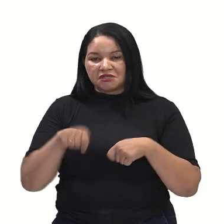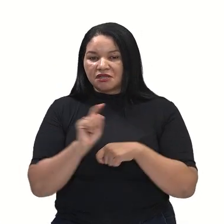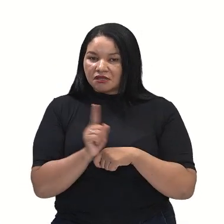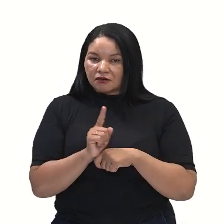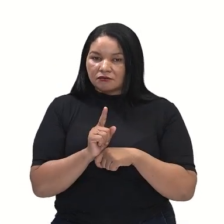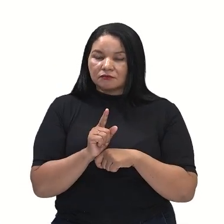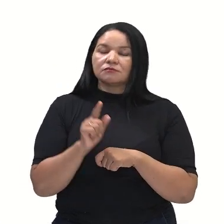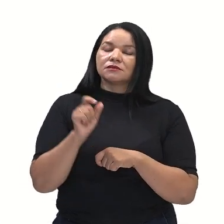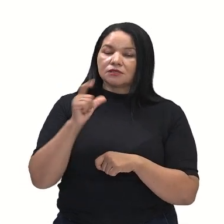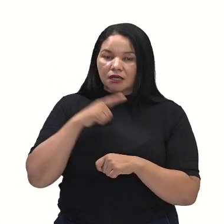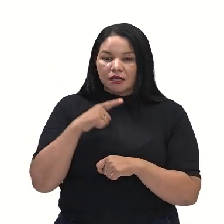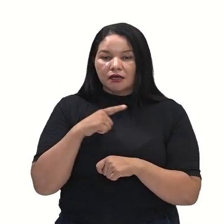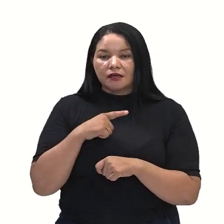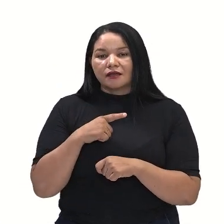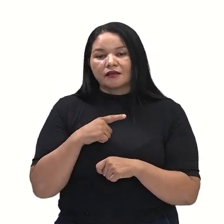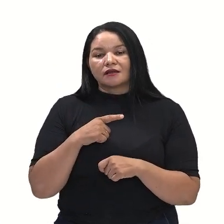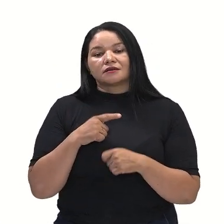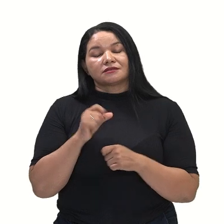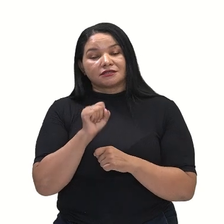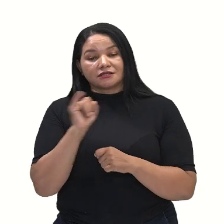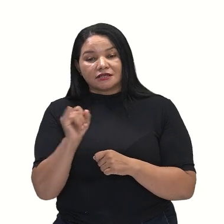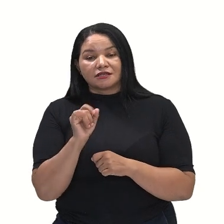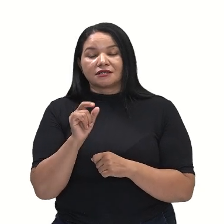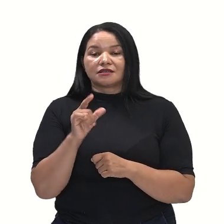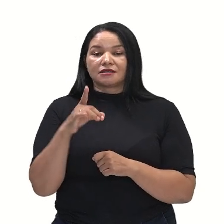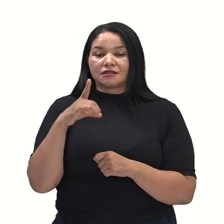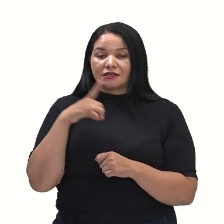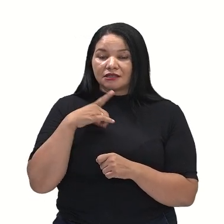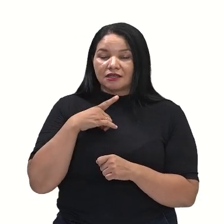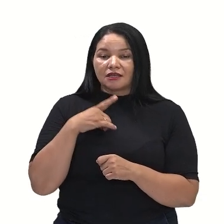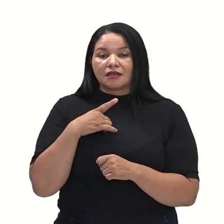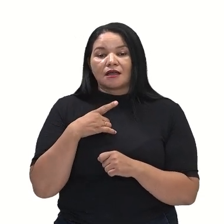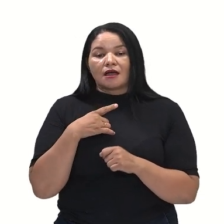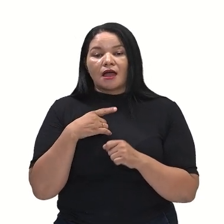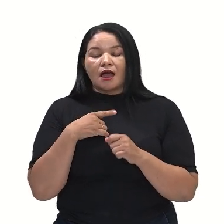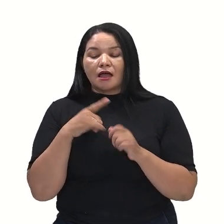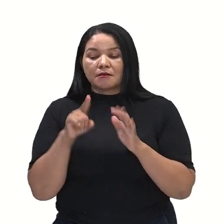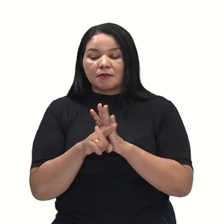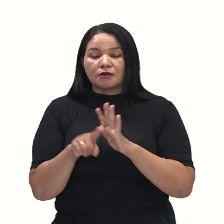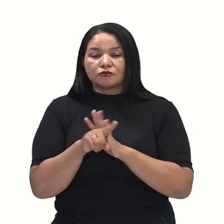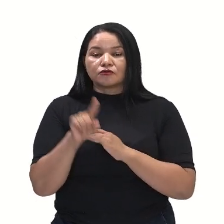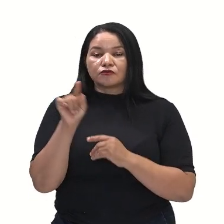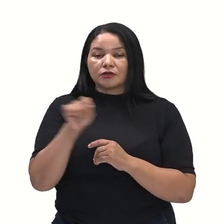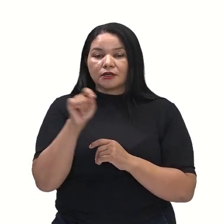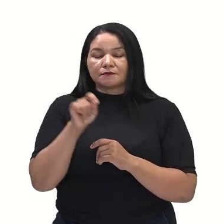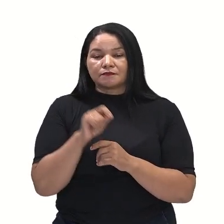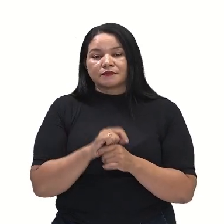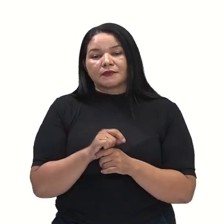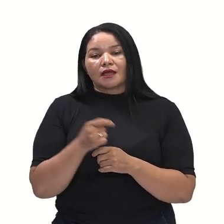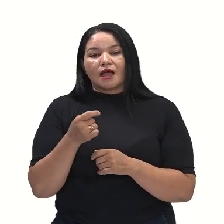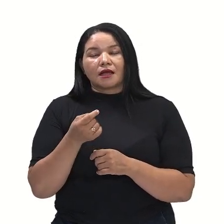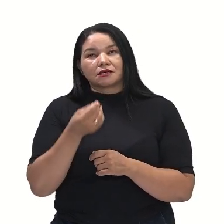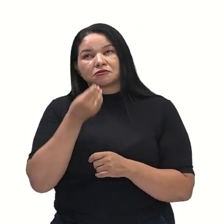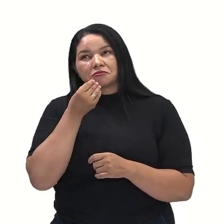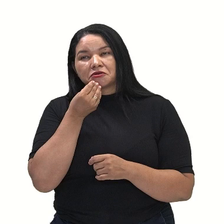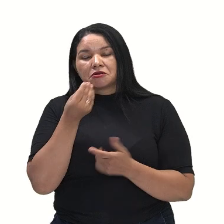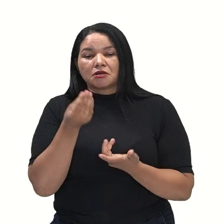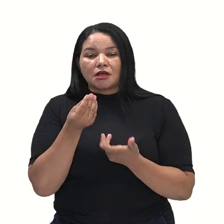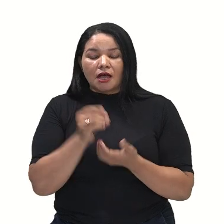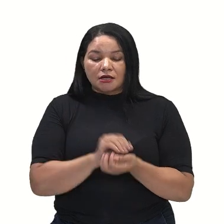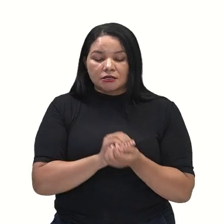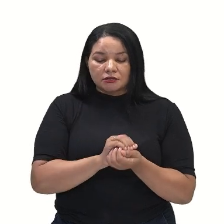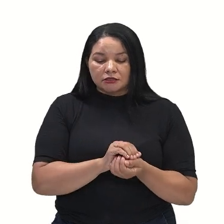que na letra D aqui, eu queira o seguinte: qual é a chance de lançar um dado e nela